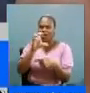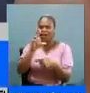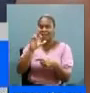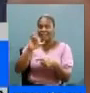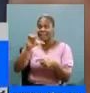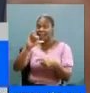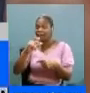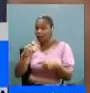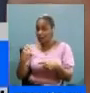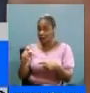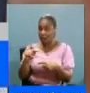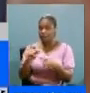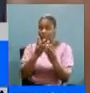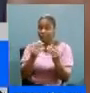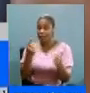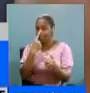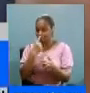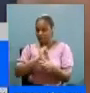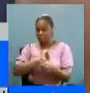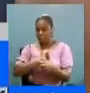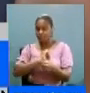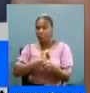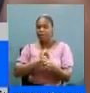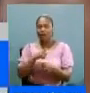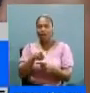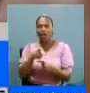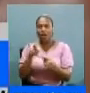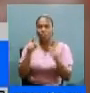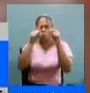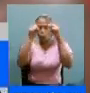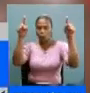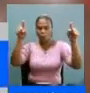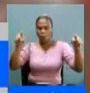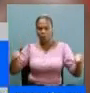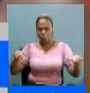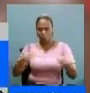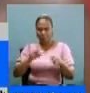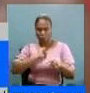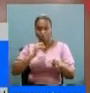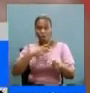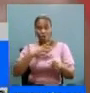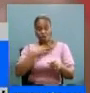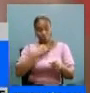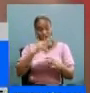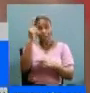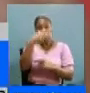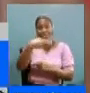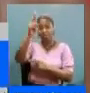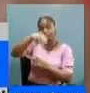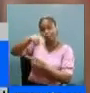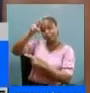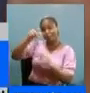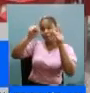a minha material de preferência. E aquela telas, maior parte gosta de pintar na telas grande,